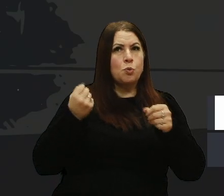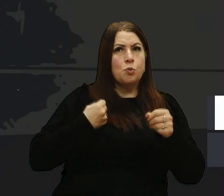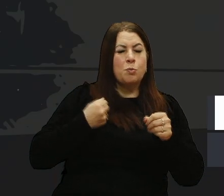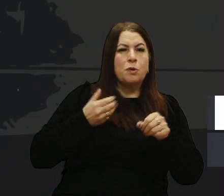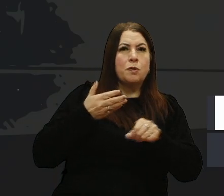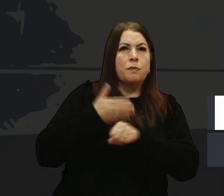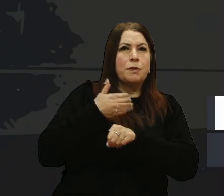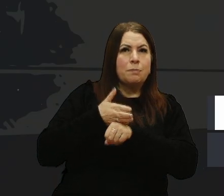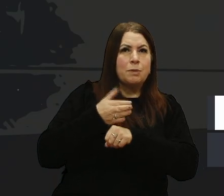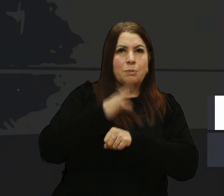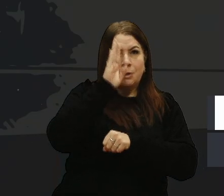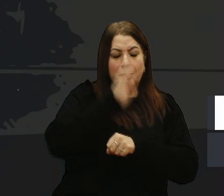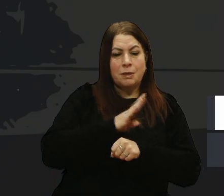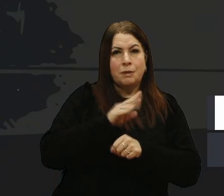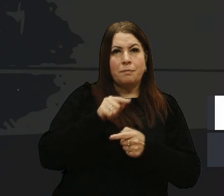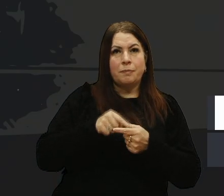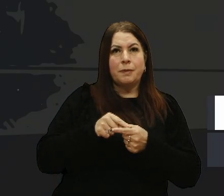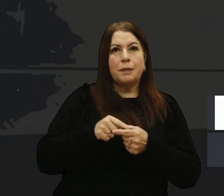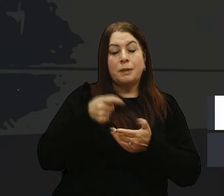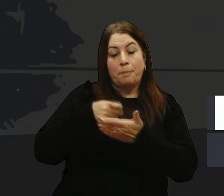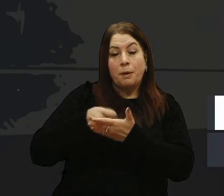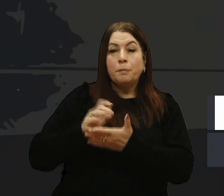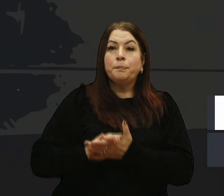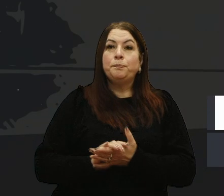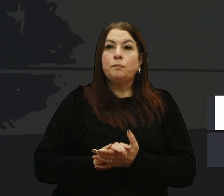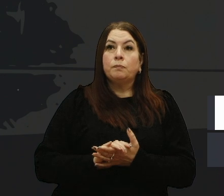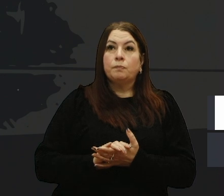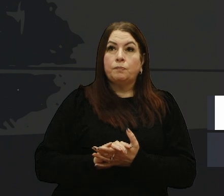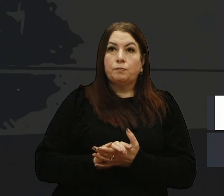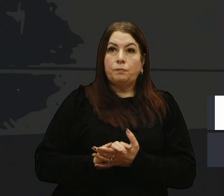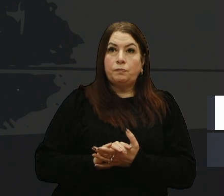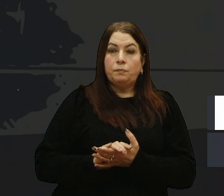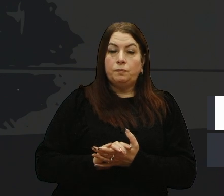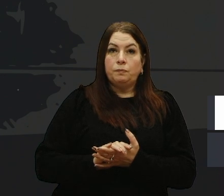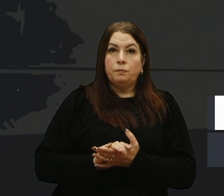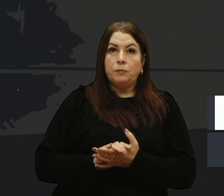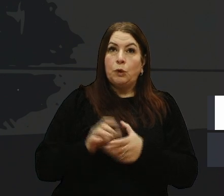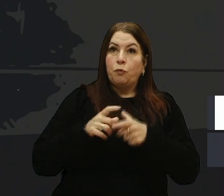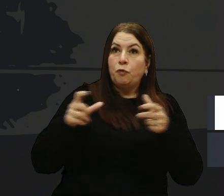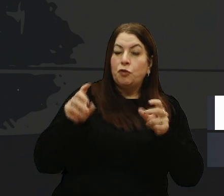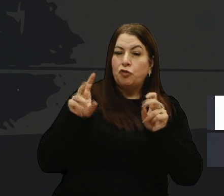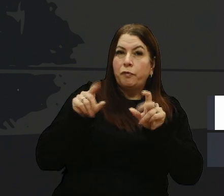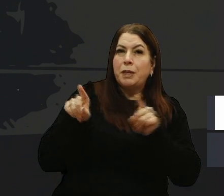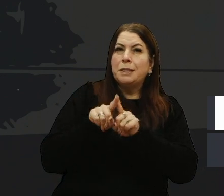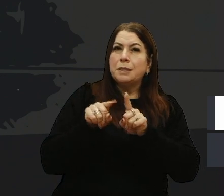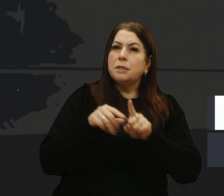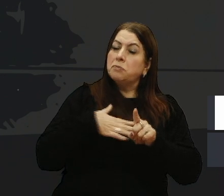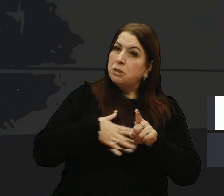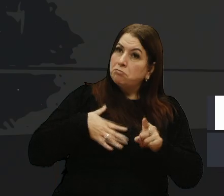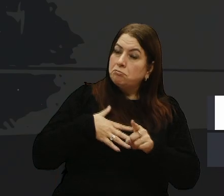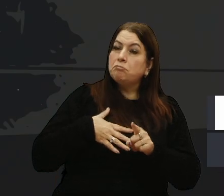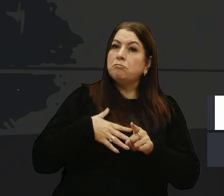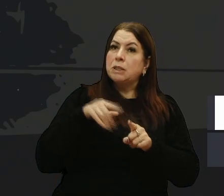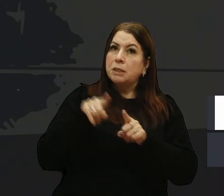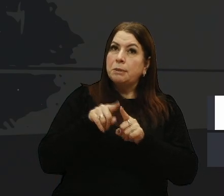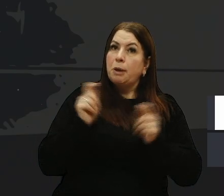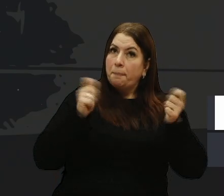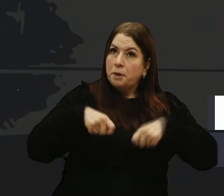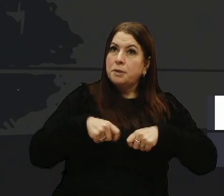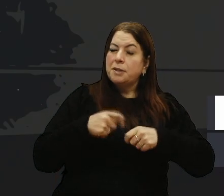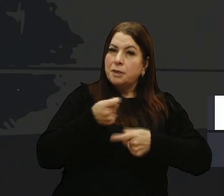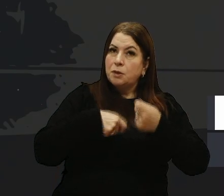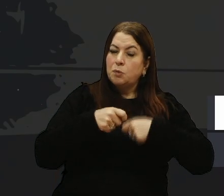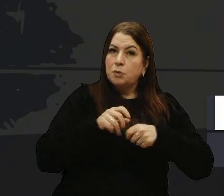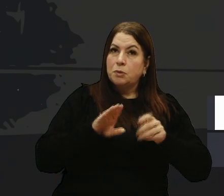de acesso livre como de pagos, né? E o volume de vendas eles ficaram satisfeitos e o potenciais negócios